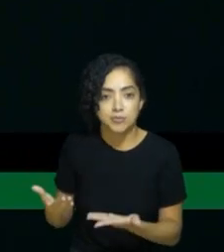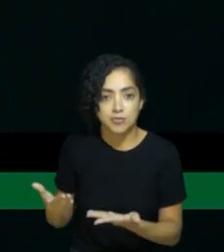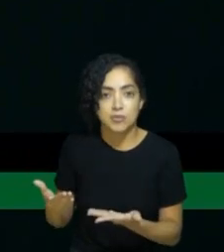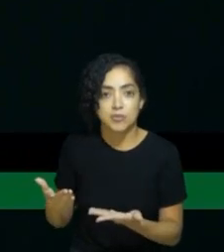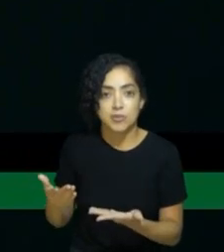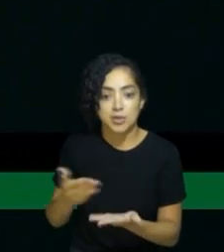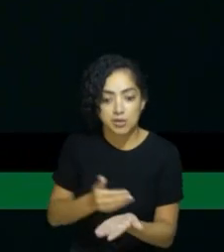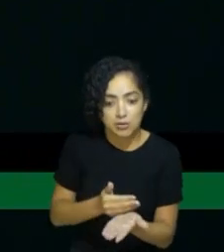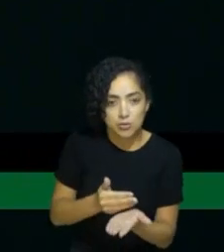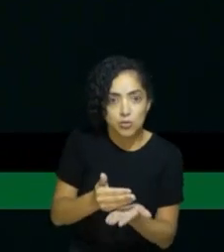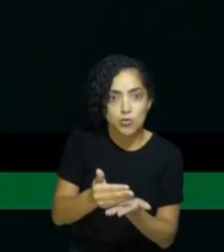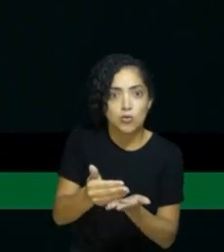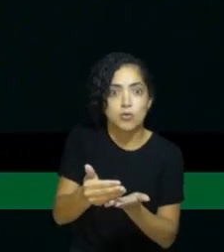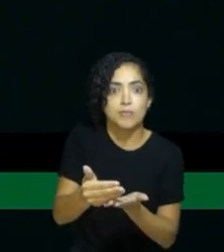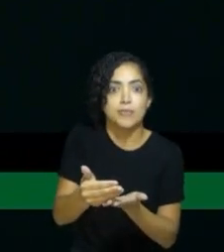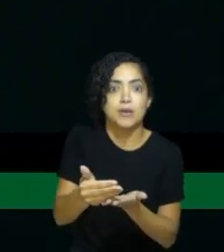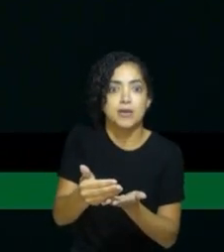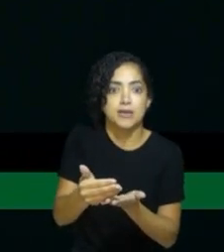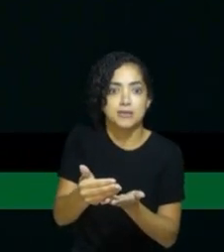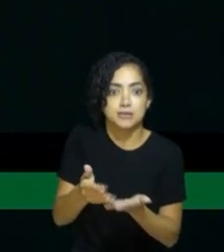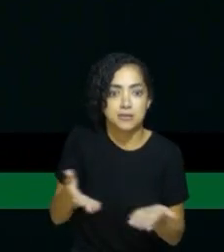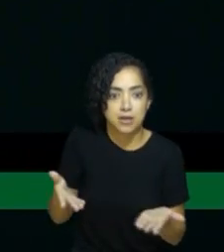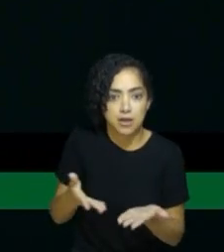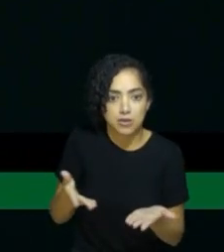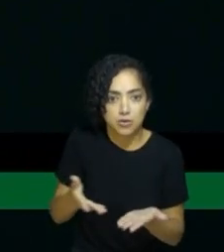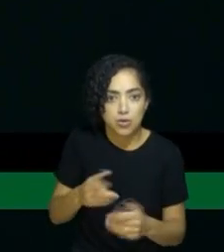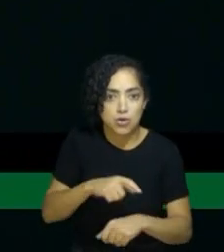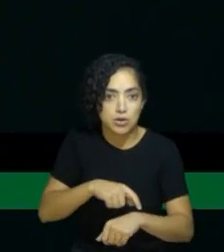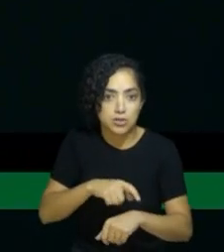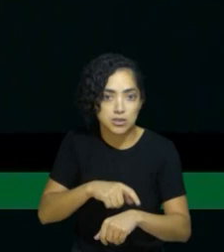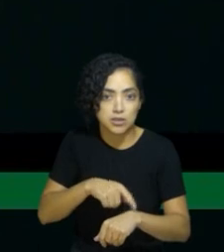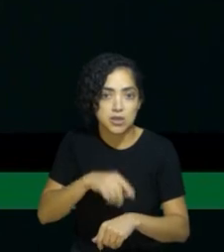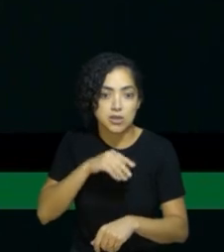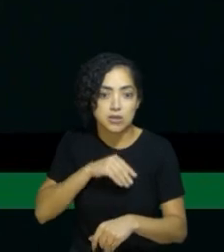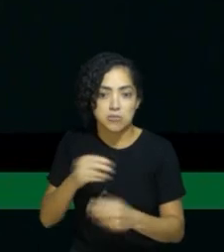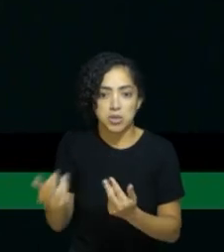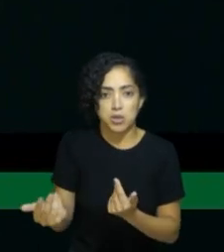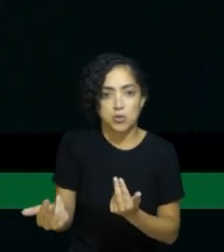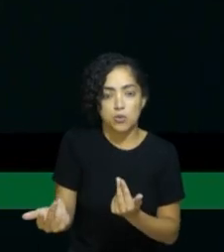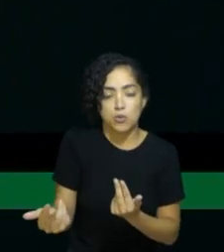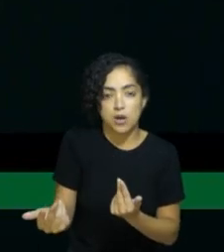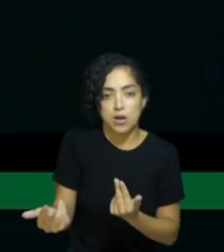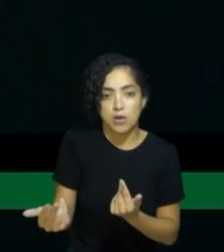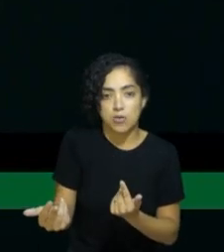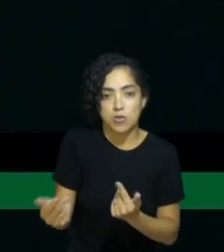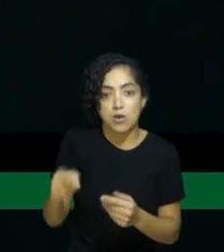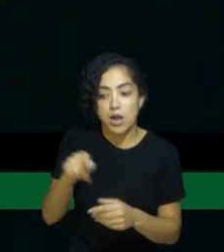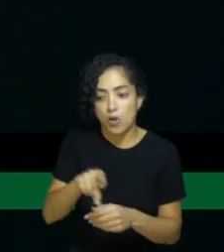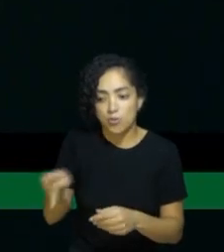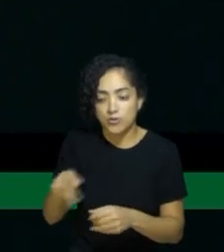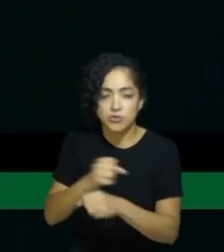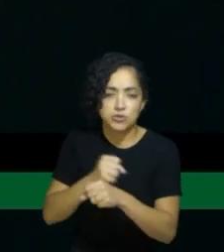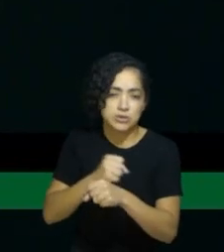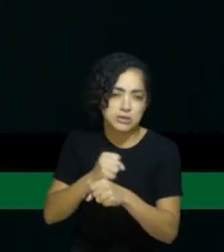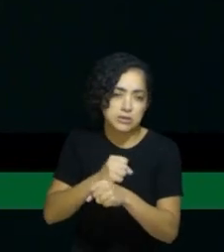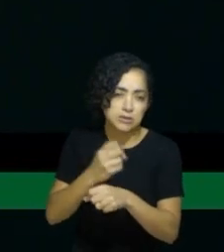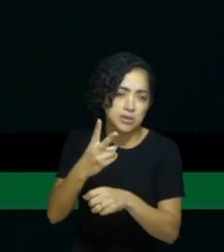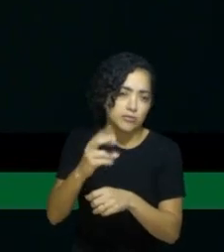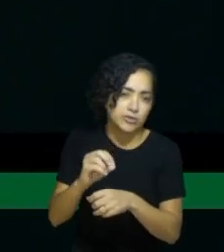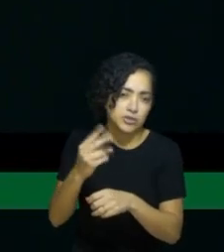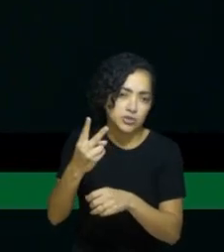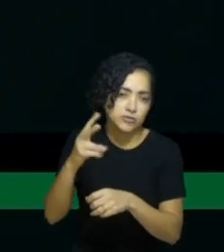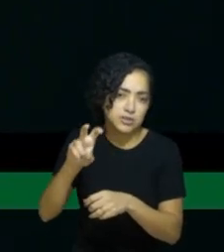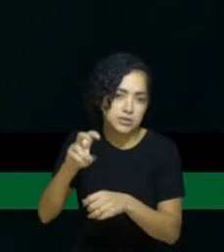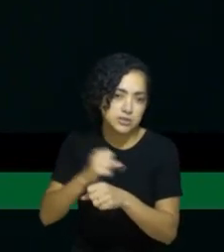ingresse na magistratura nesse momento tenha o mesmo benefício que o professor que está há 20 25 30 anos